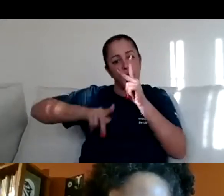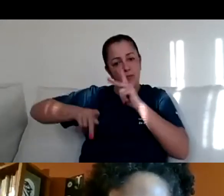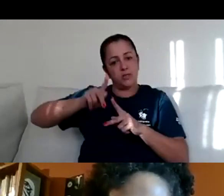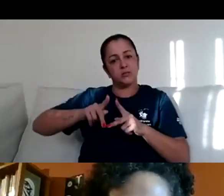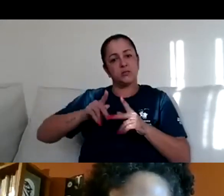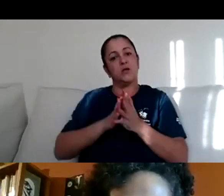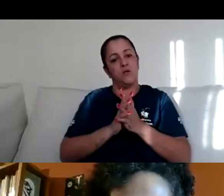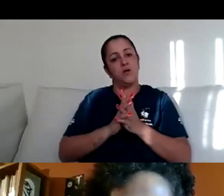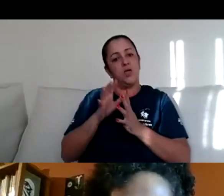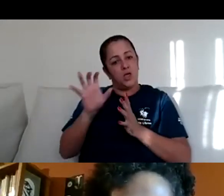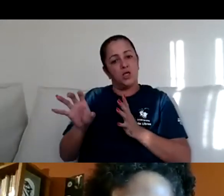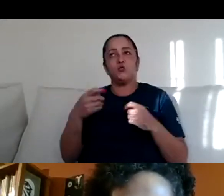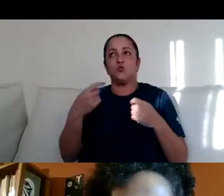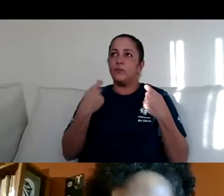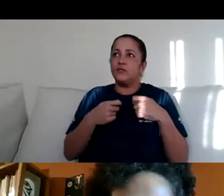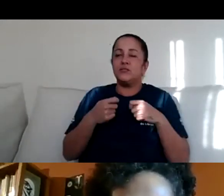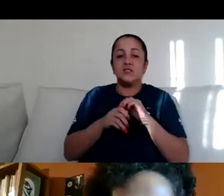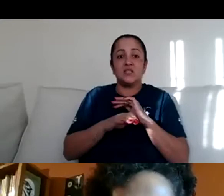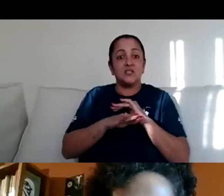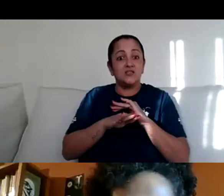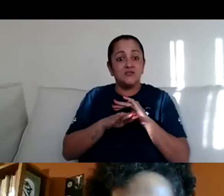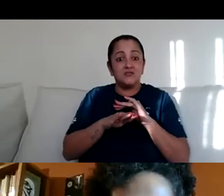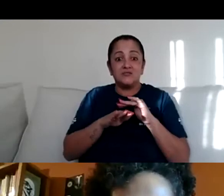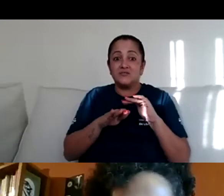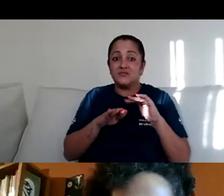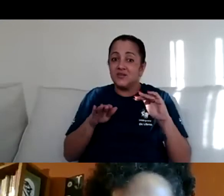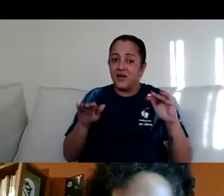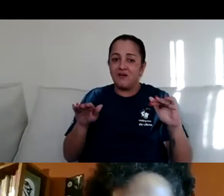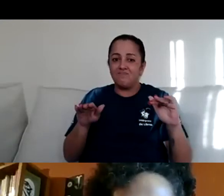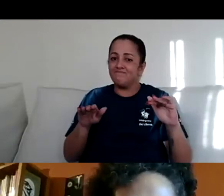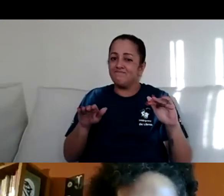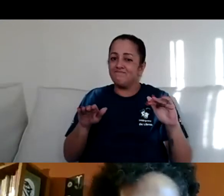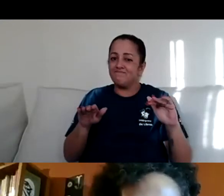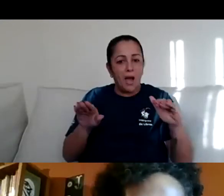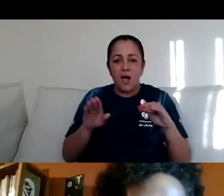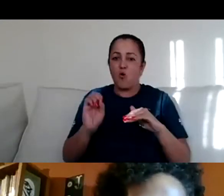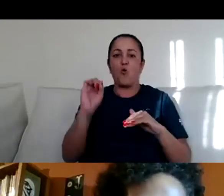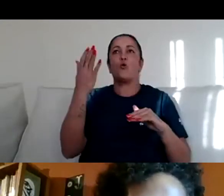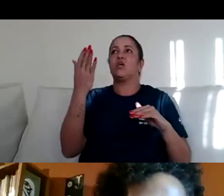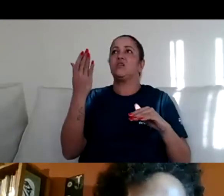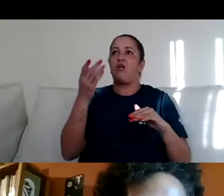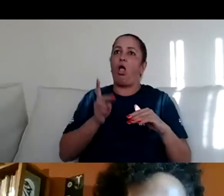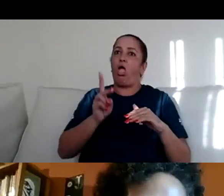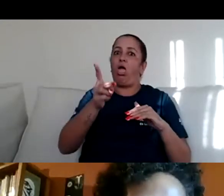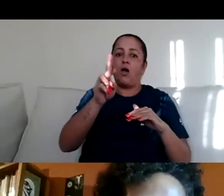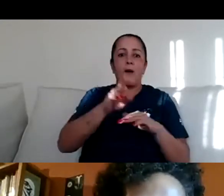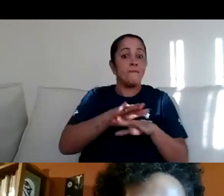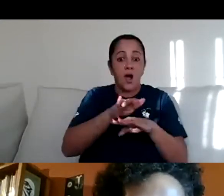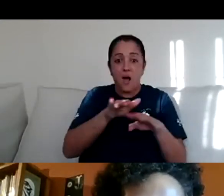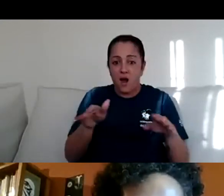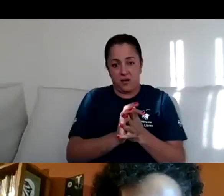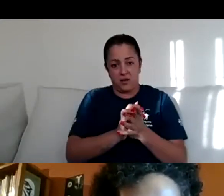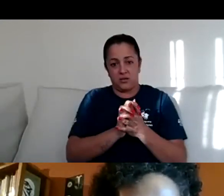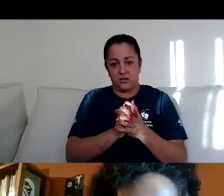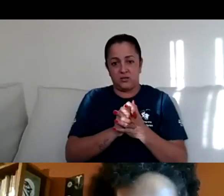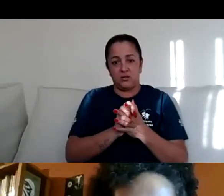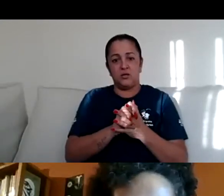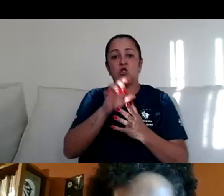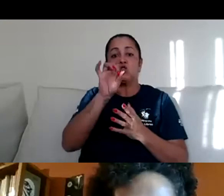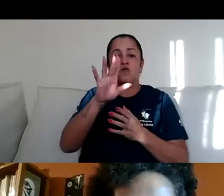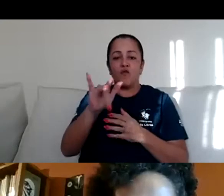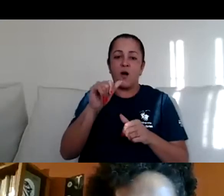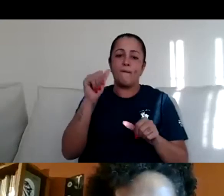precisa deixar de acontecer na nossa sociedade. E isso só vai mudar a partir